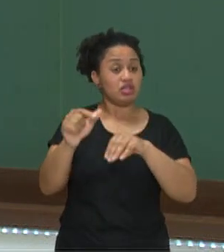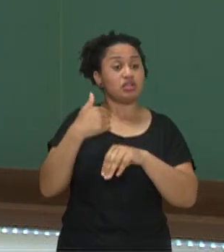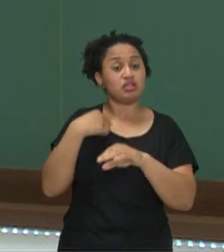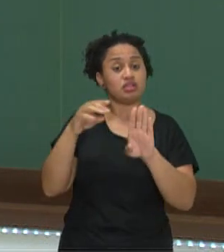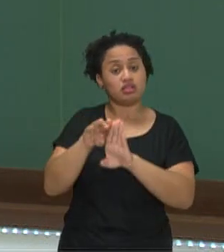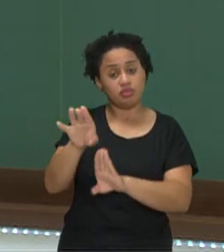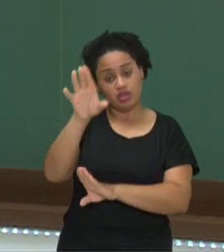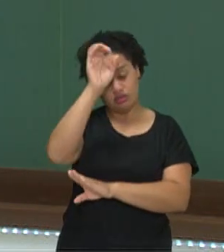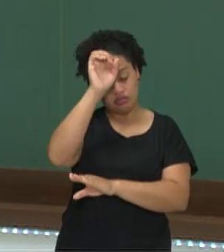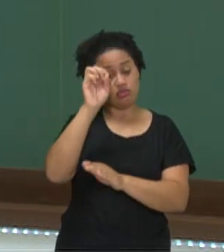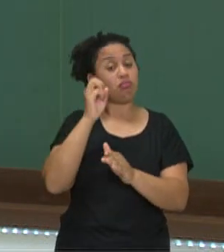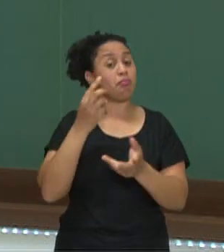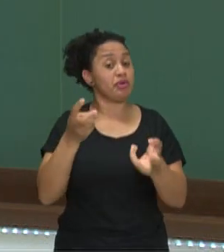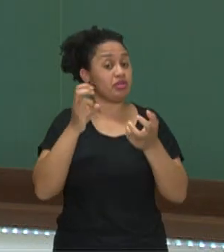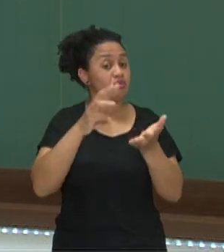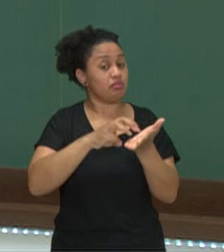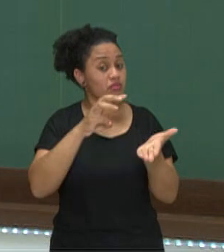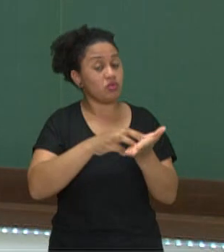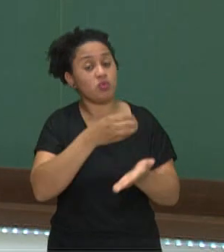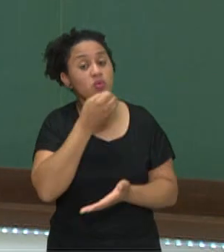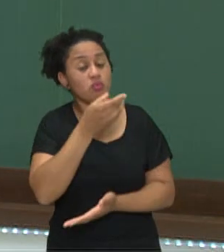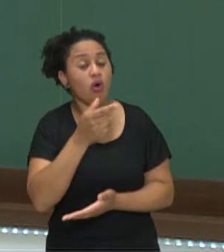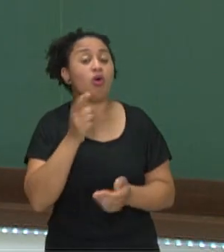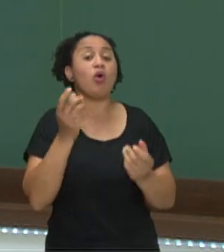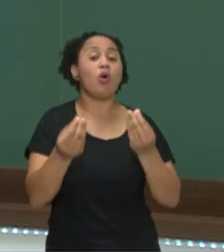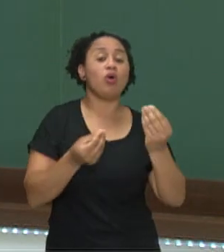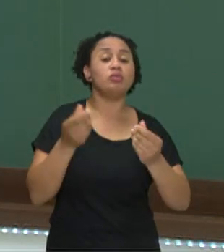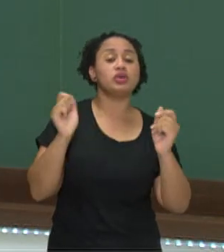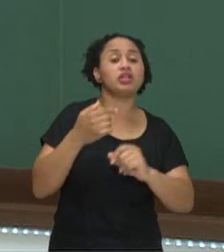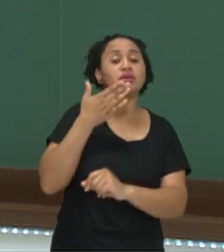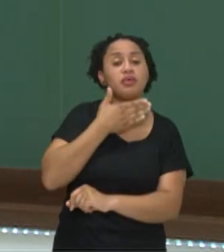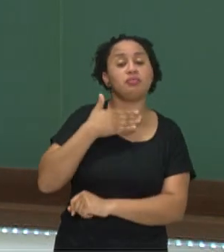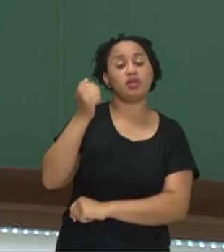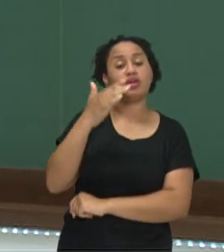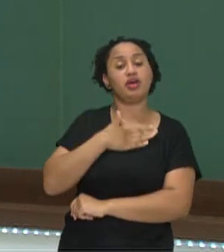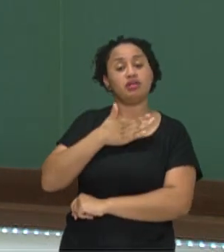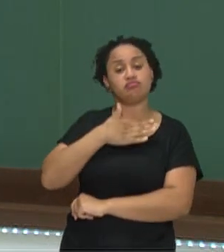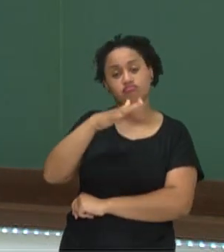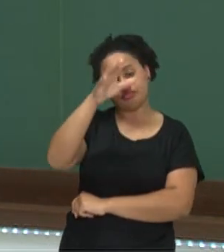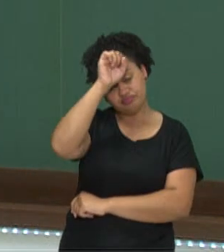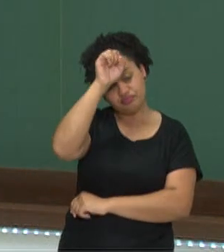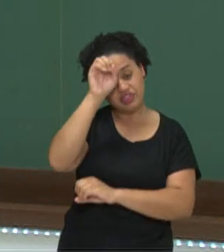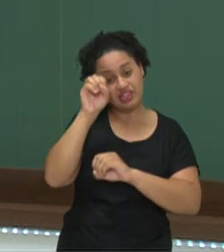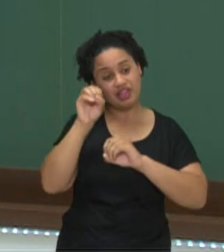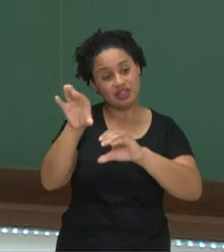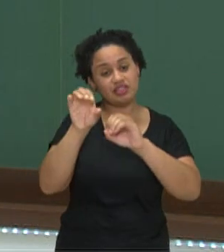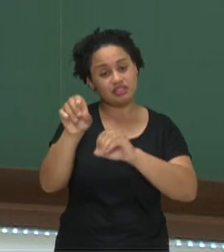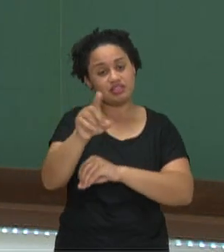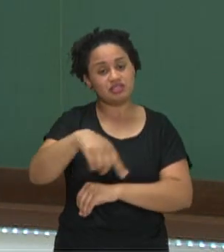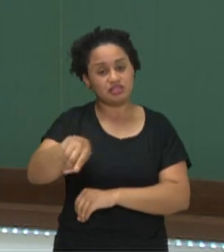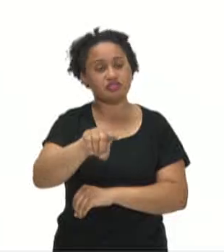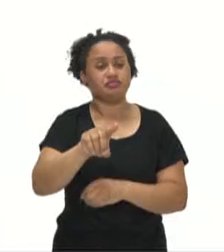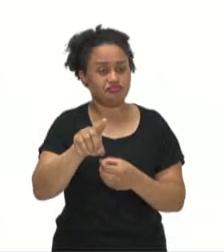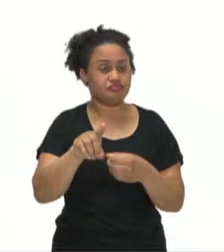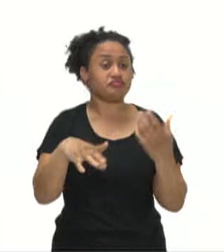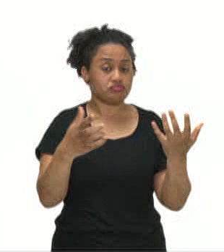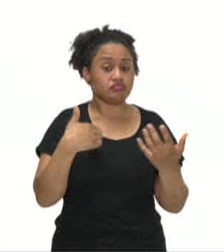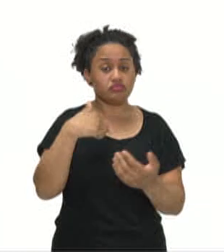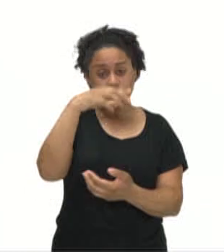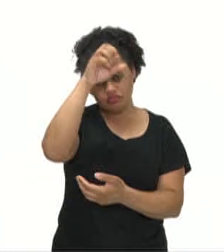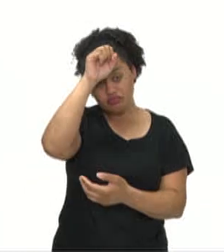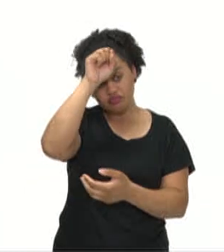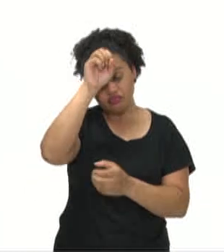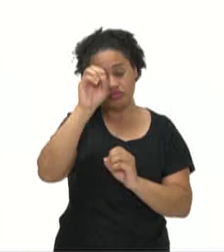gente pensar, né, de como eu posso melhorar a minha aprendizagem, ensinando os outros. Então aqui, ó,